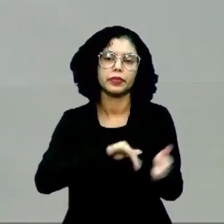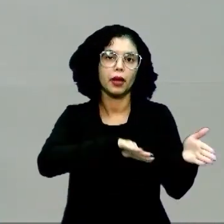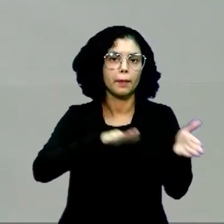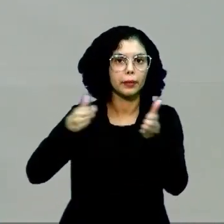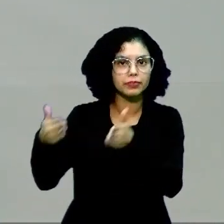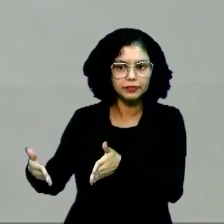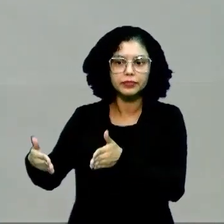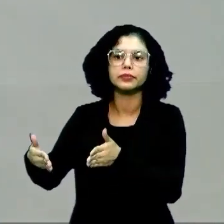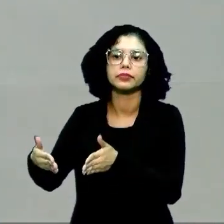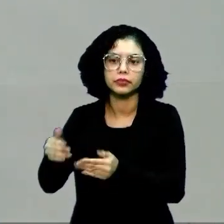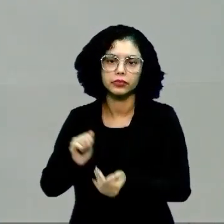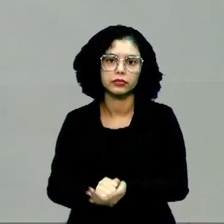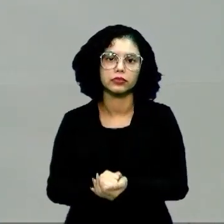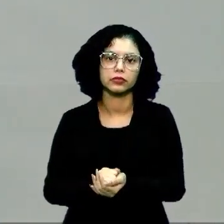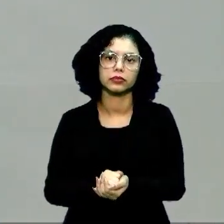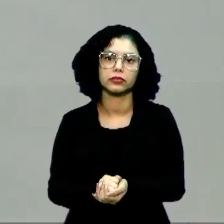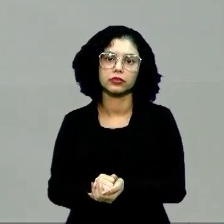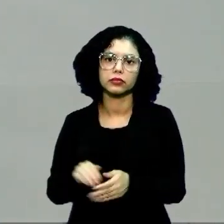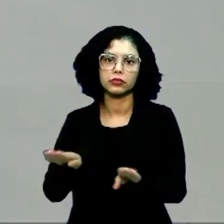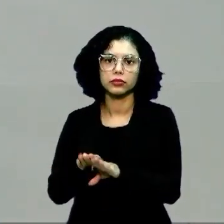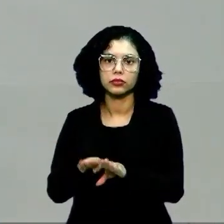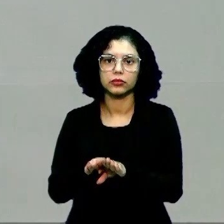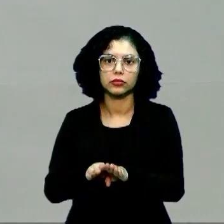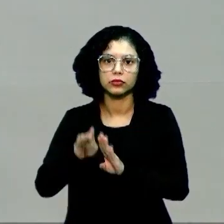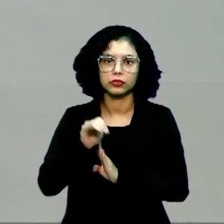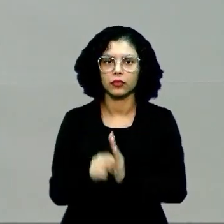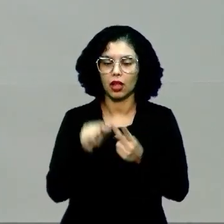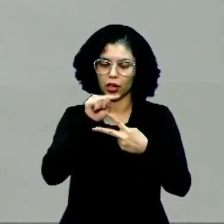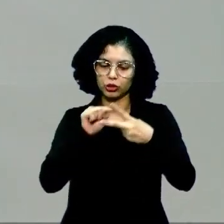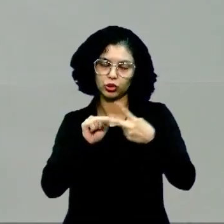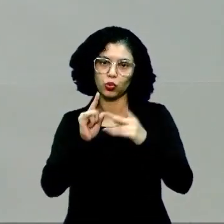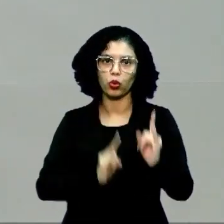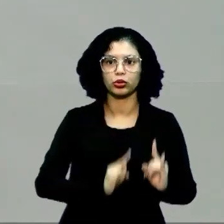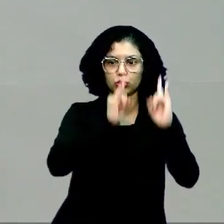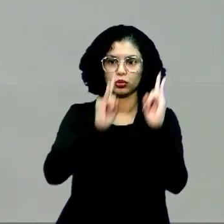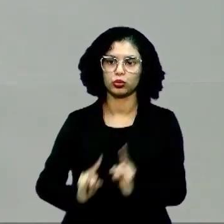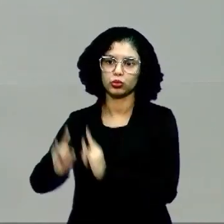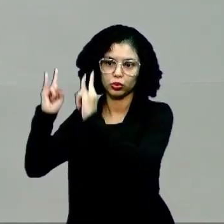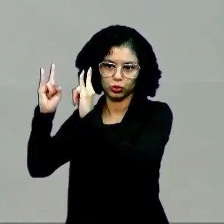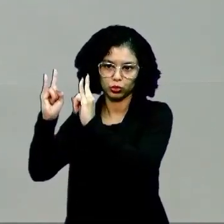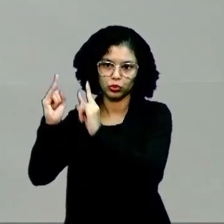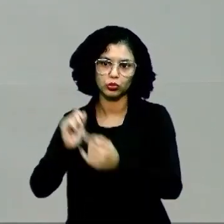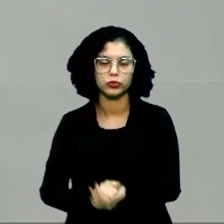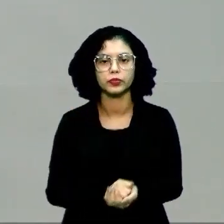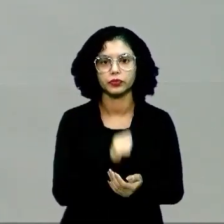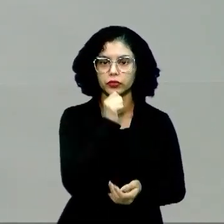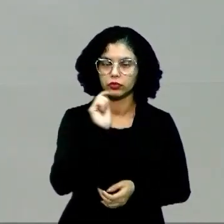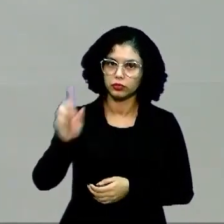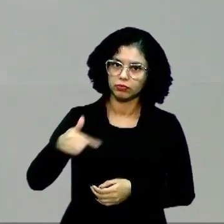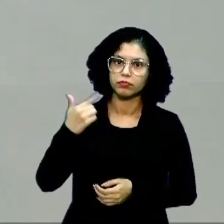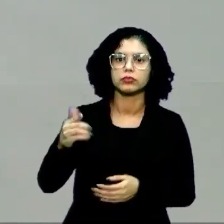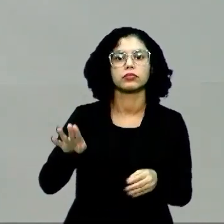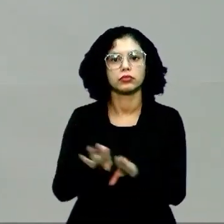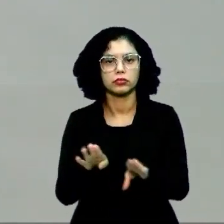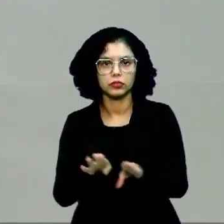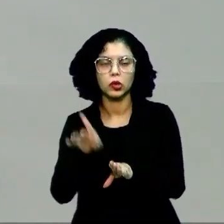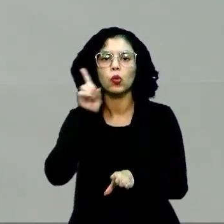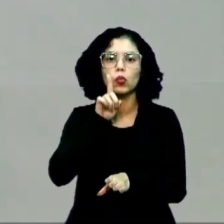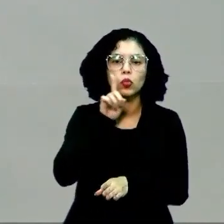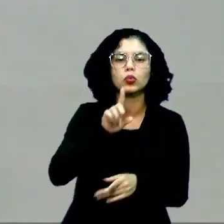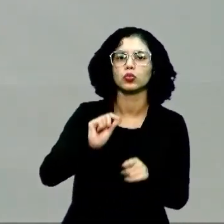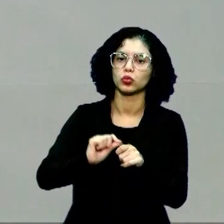partir do ataque ao World Trade Center, esse ataque terrorista que aconteceu, e logo em seguida os Estados